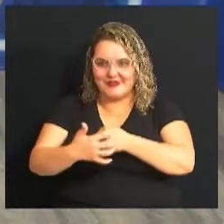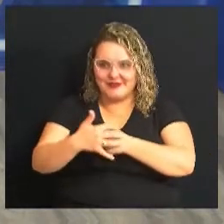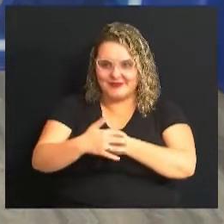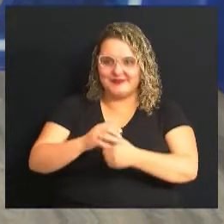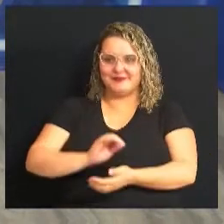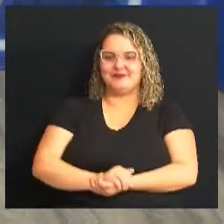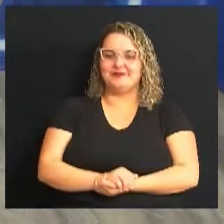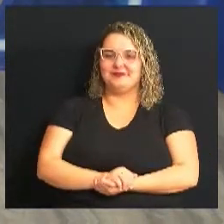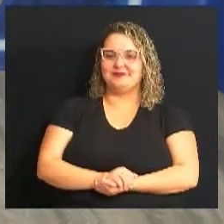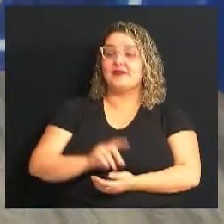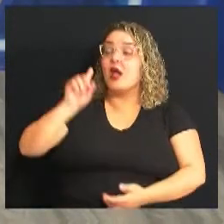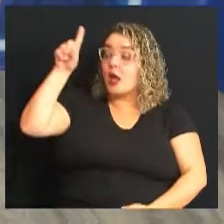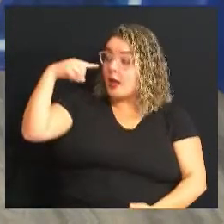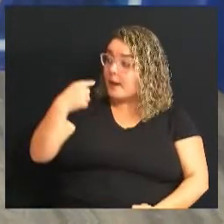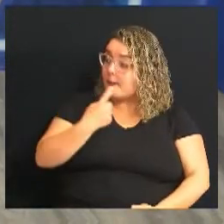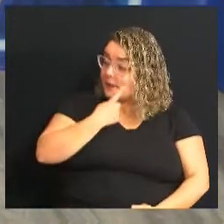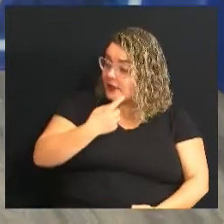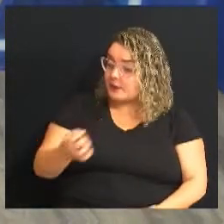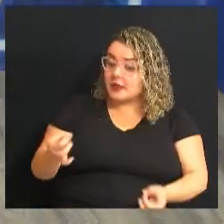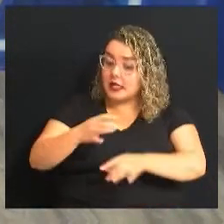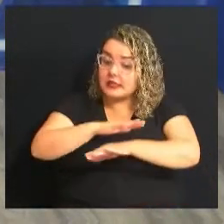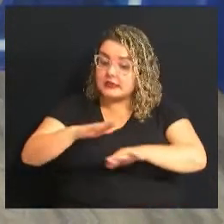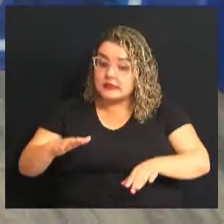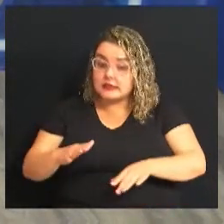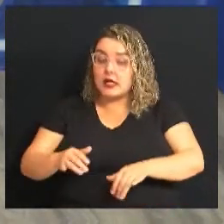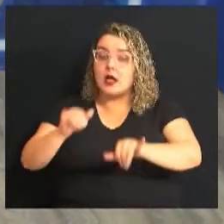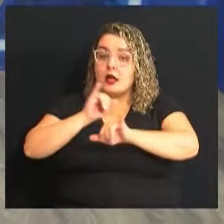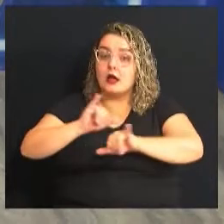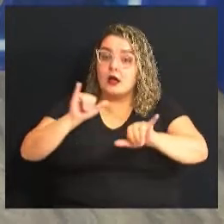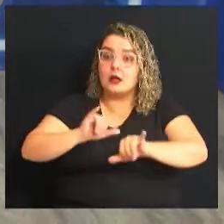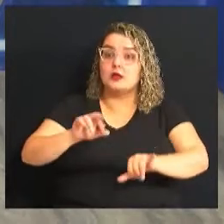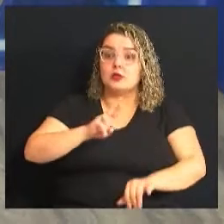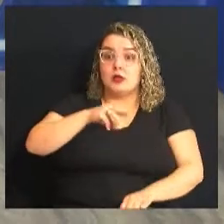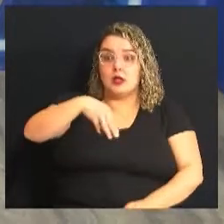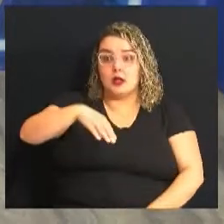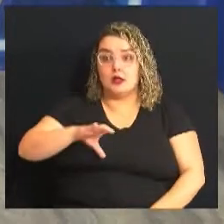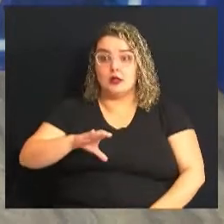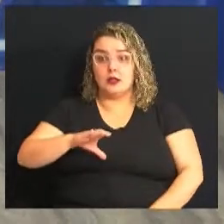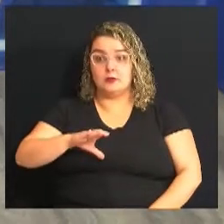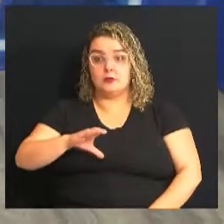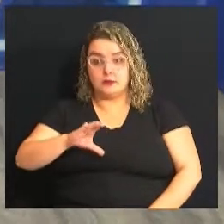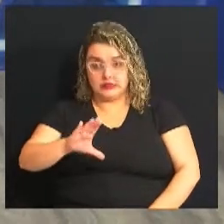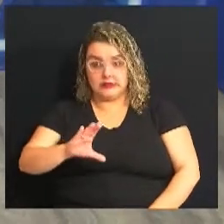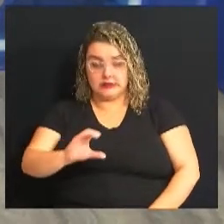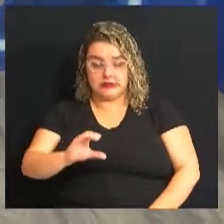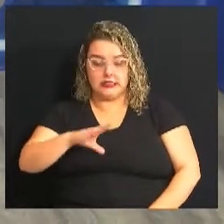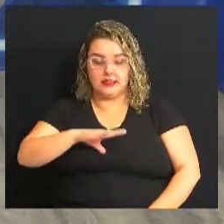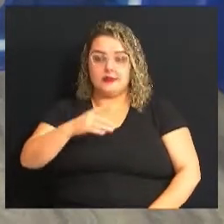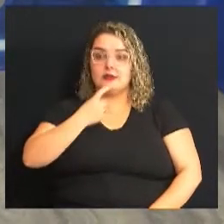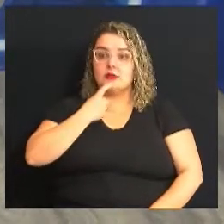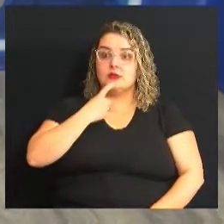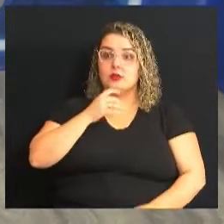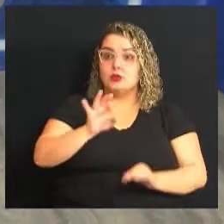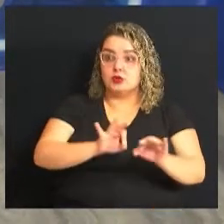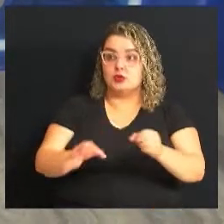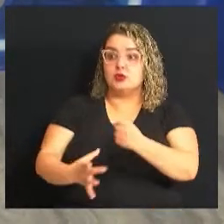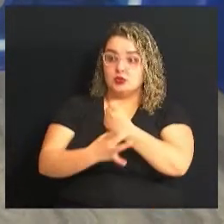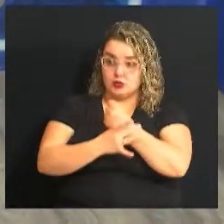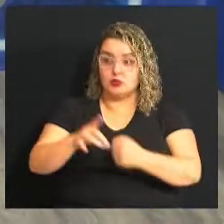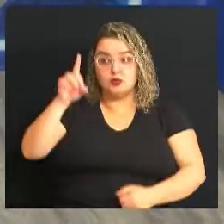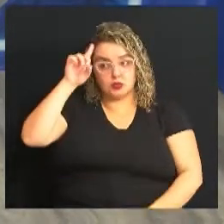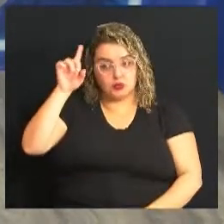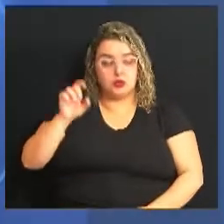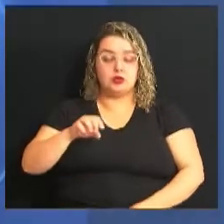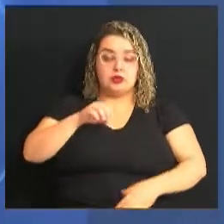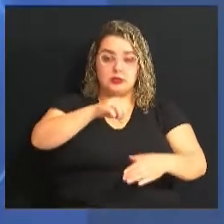para a gente poder encerrar as notícias da metrópole de Campinas, um esquema de segurança especial para este domingo, no dia das eleições.